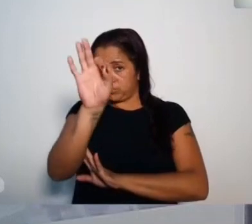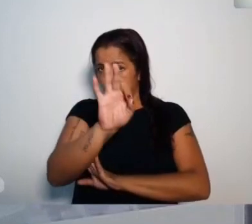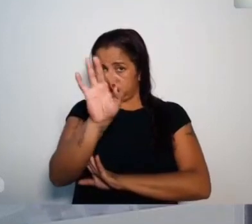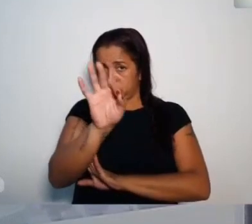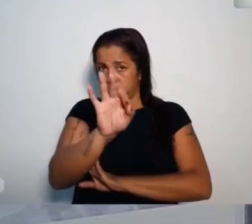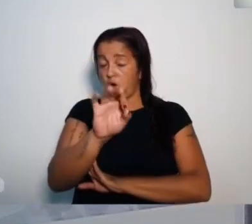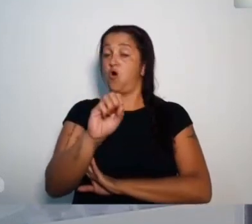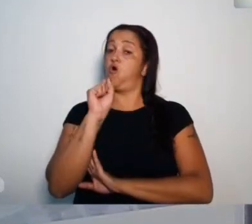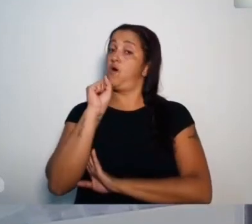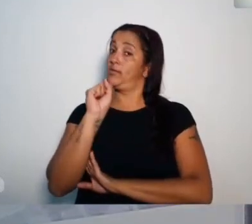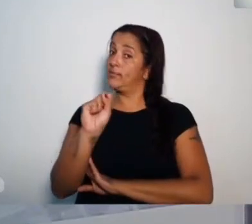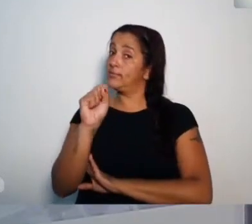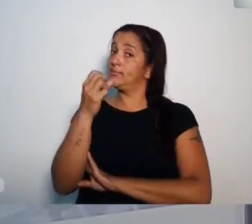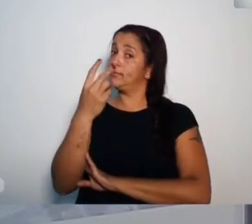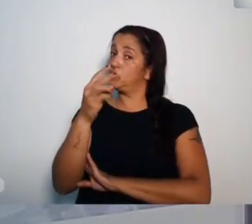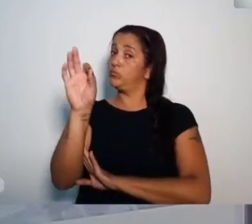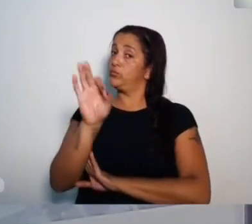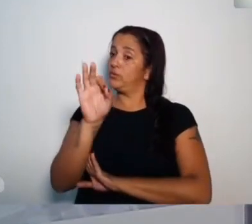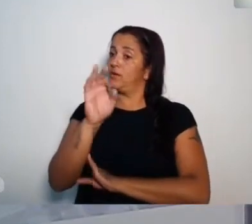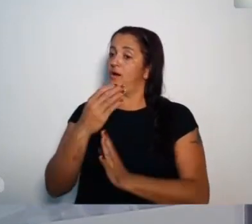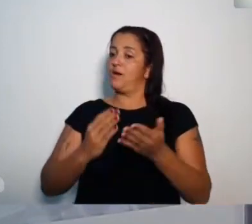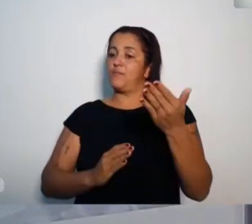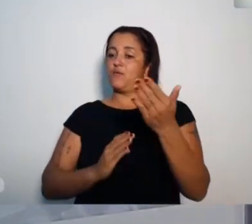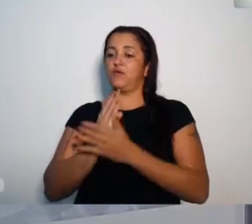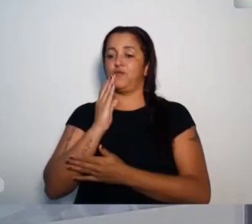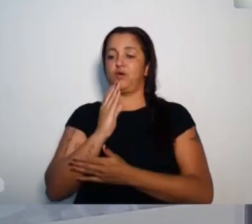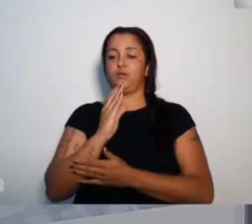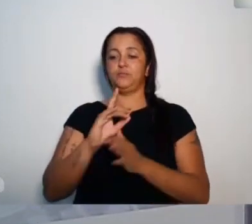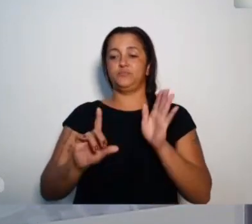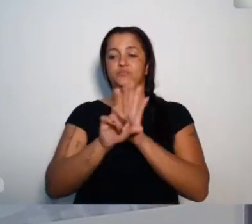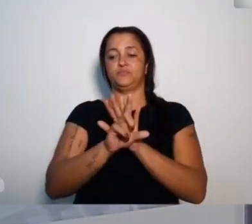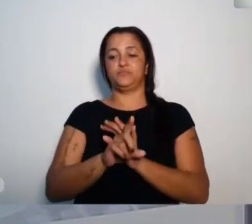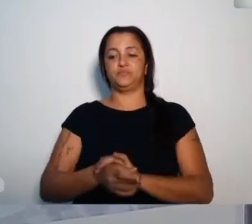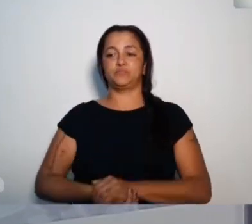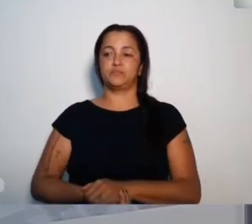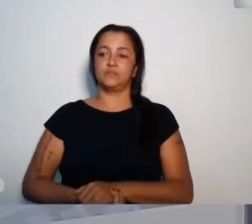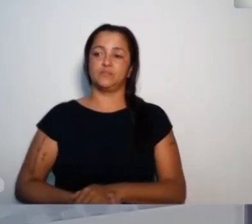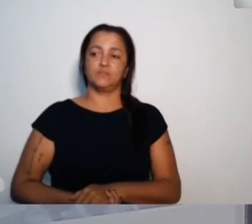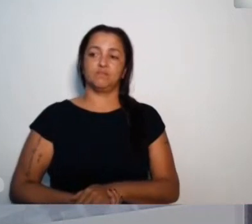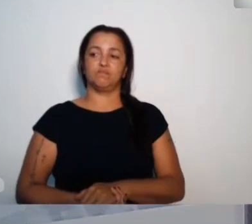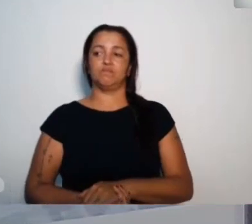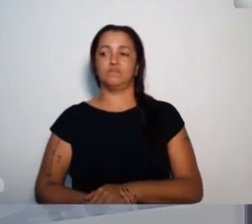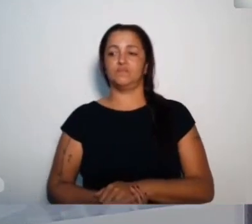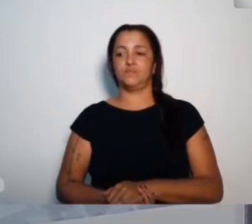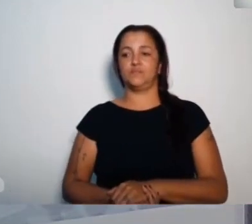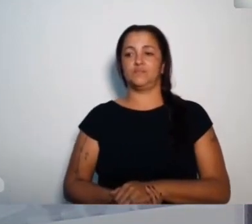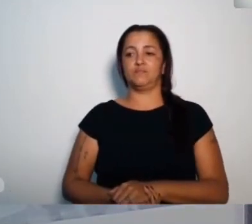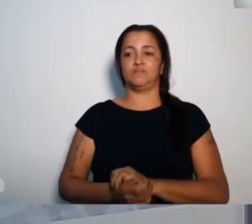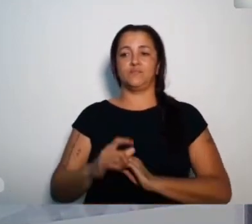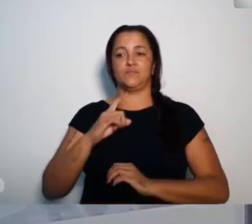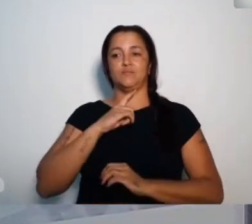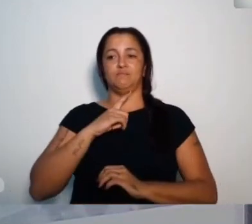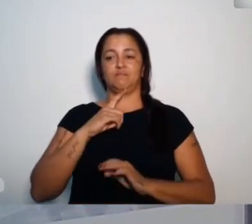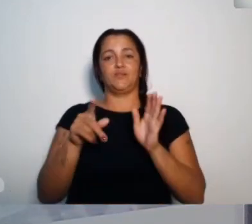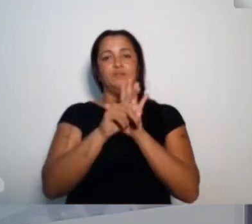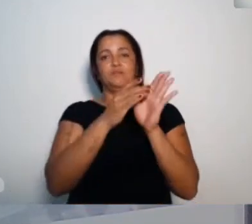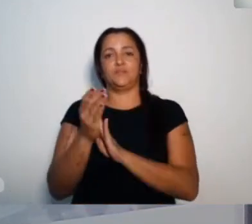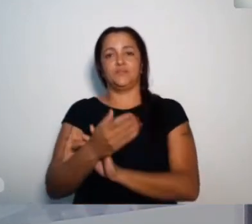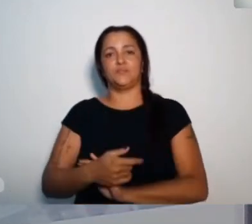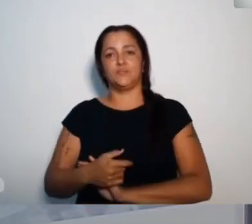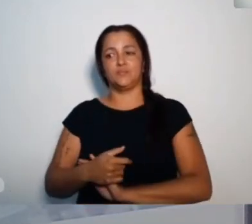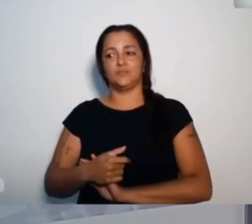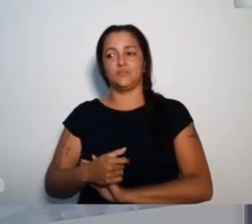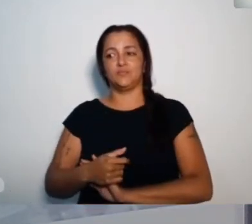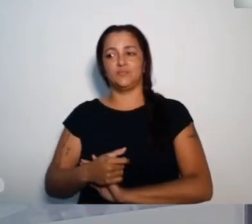82% aprovou a lei. Será que precisa fazer mais alguma pesquisa? Se tiver que fazer mais alguma pesquisa, eu não sei qual pesquisa que tem que fazer.